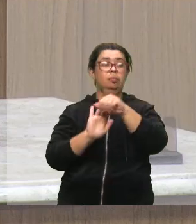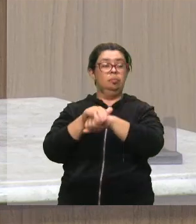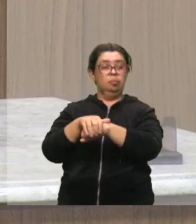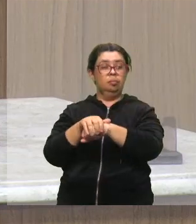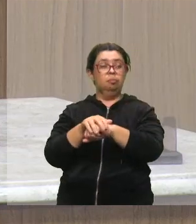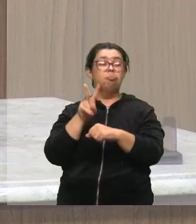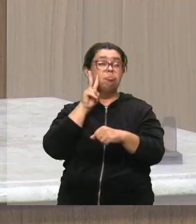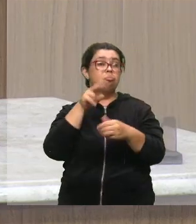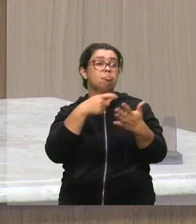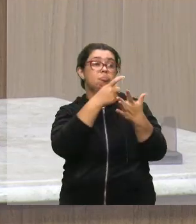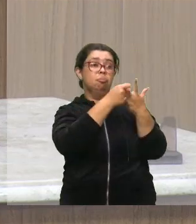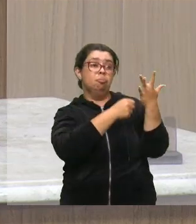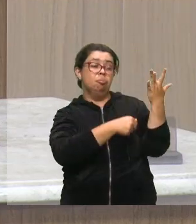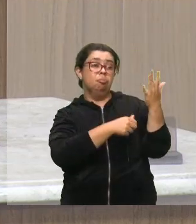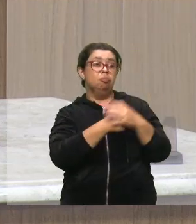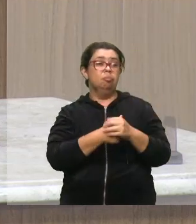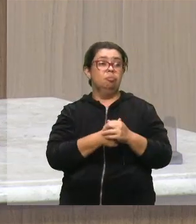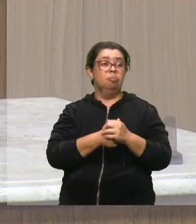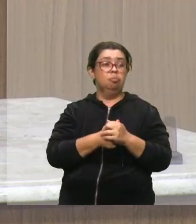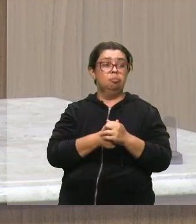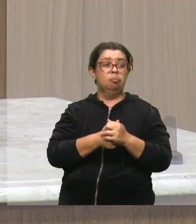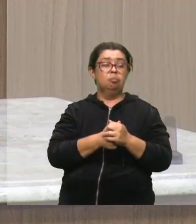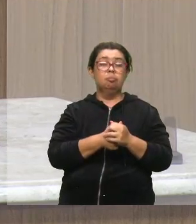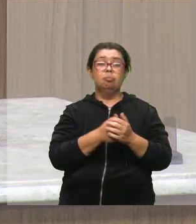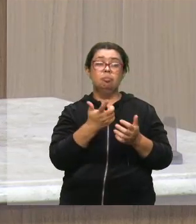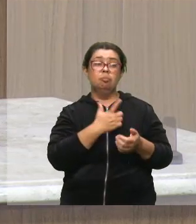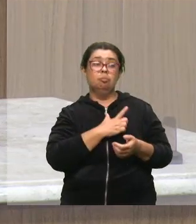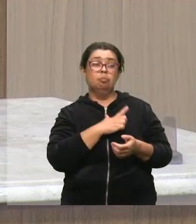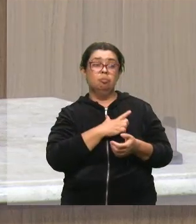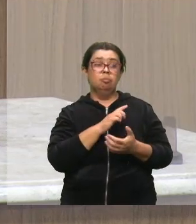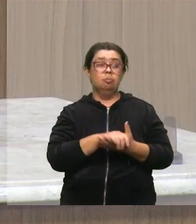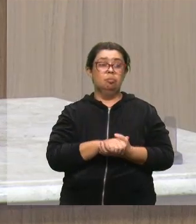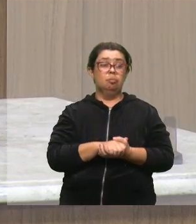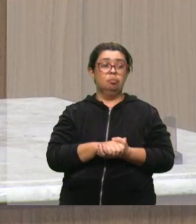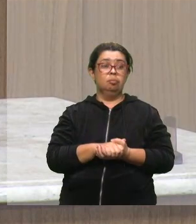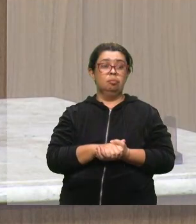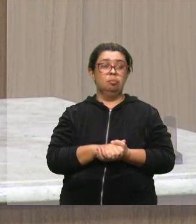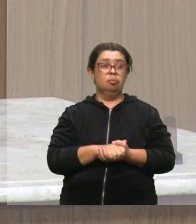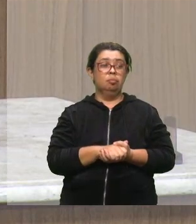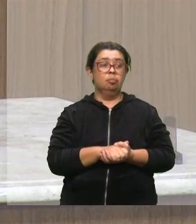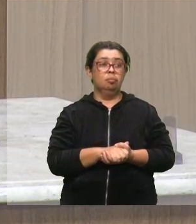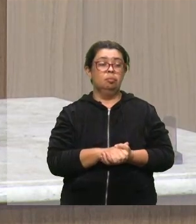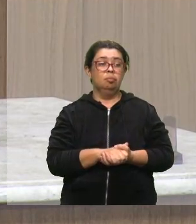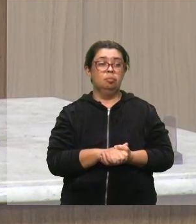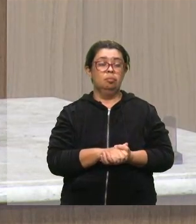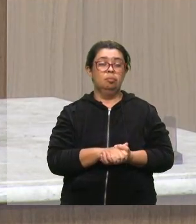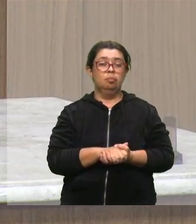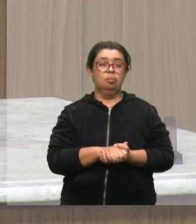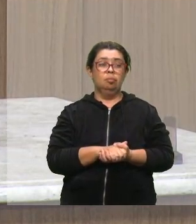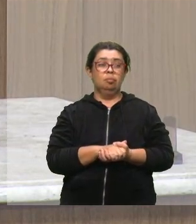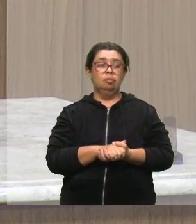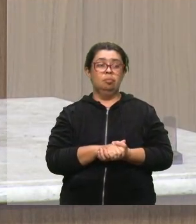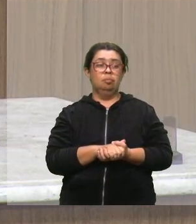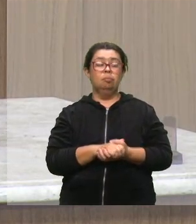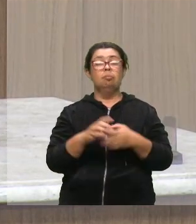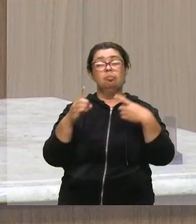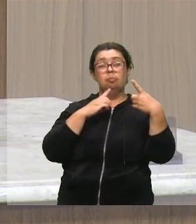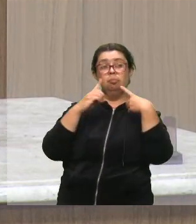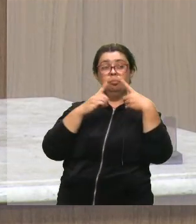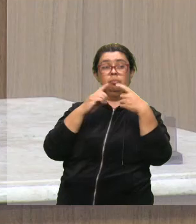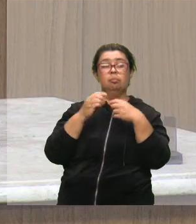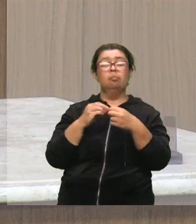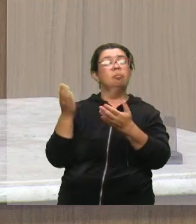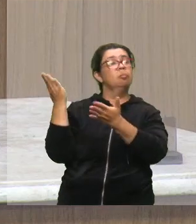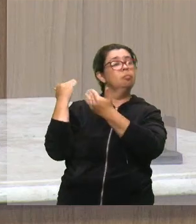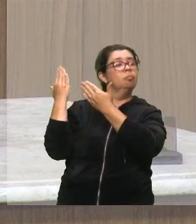esse orçamento, é que me parece que não foi previsto de forma adequada a questão que vem sendo discutida há alguns